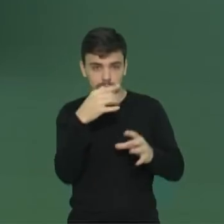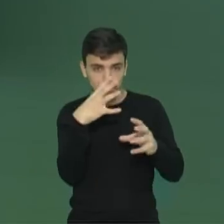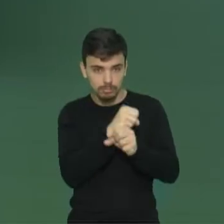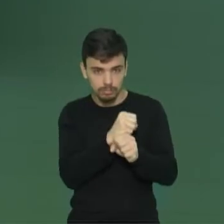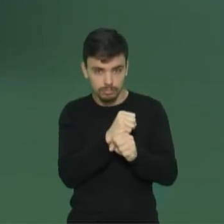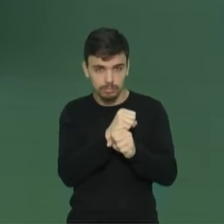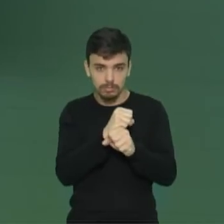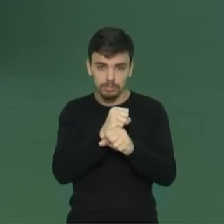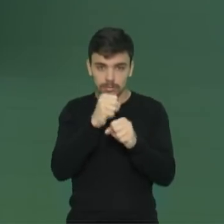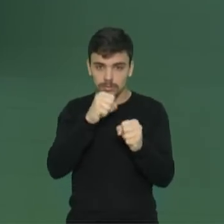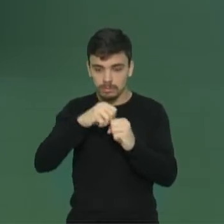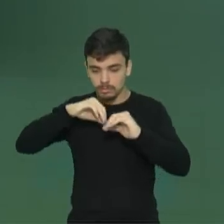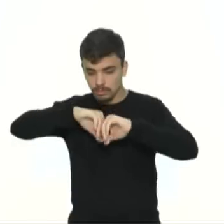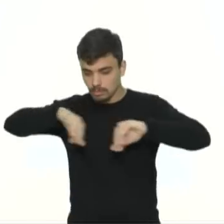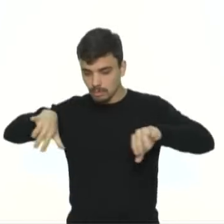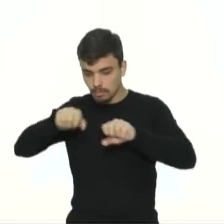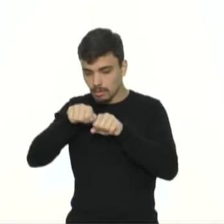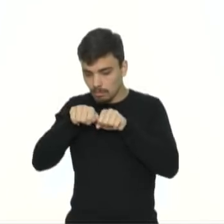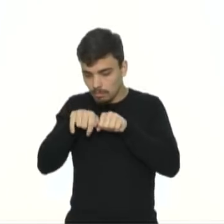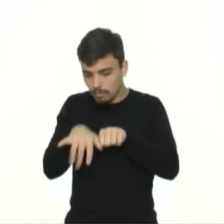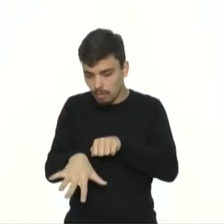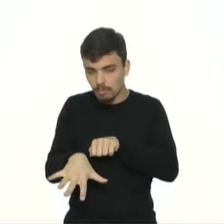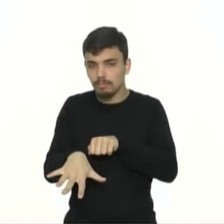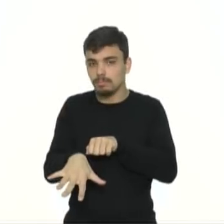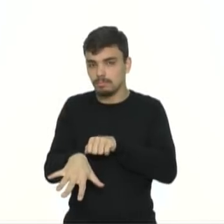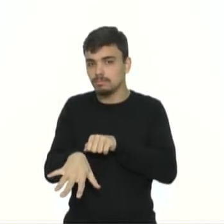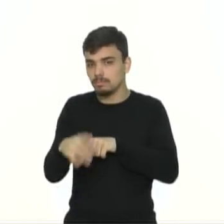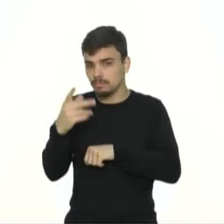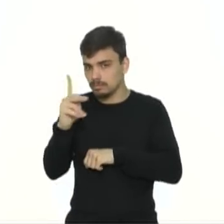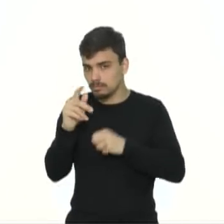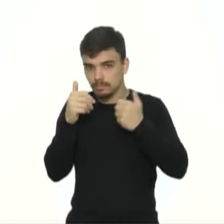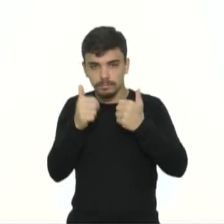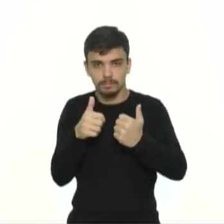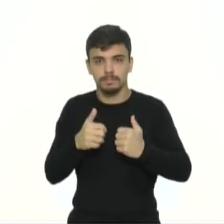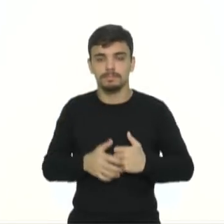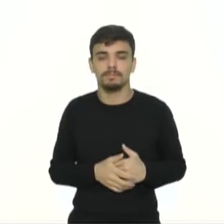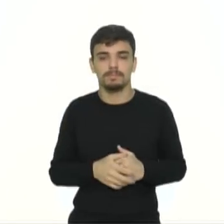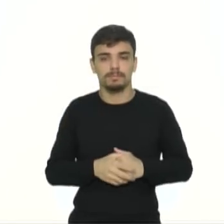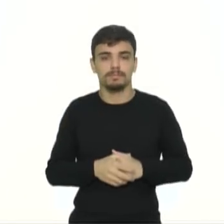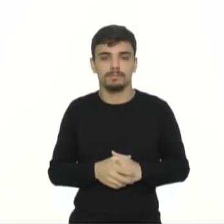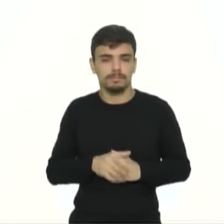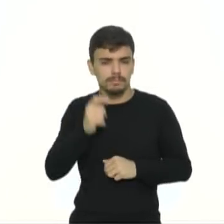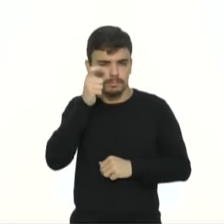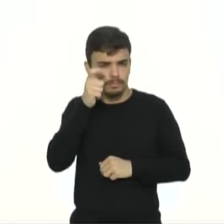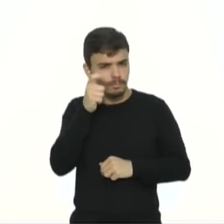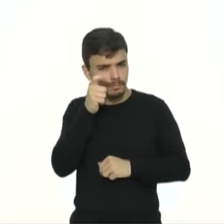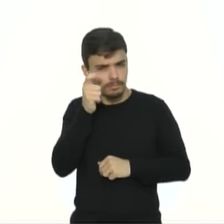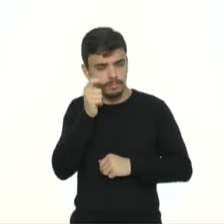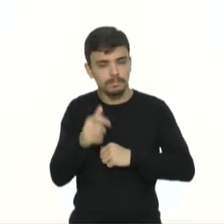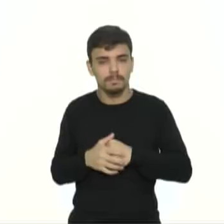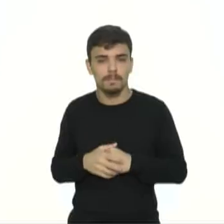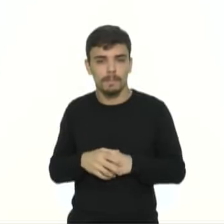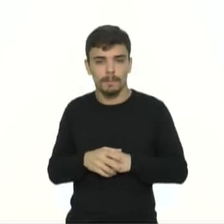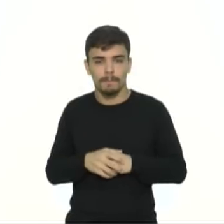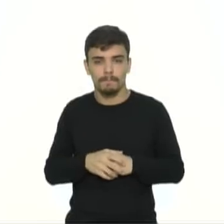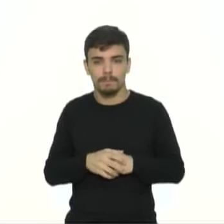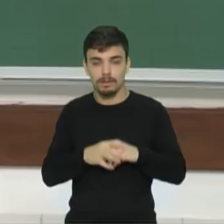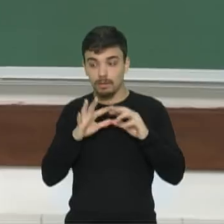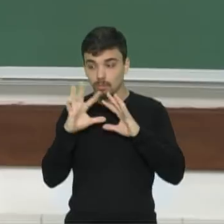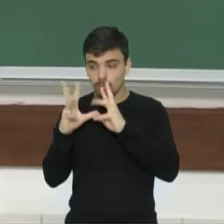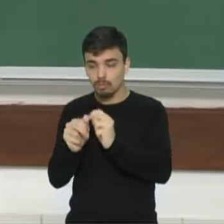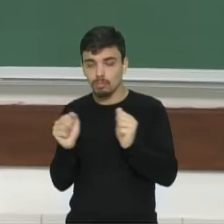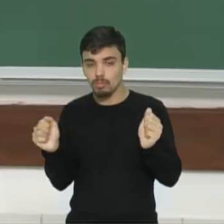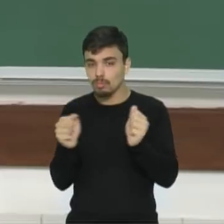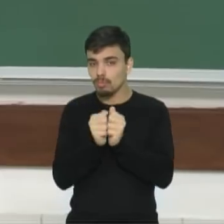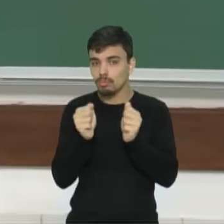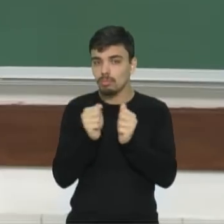os 7 ondas para cada uma seguindo o seu trajeto. Interessante, né? Então, vem todos juntos,